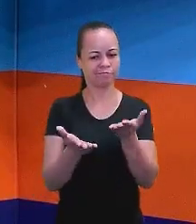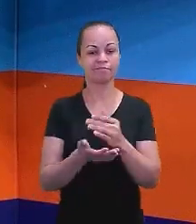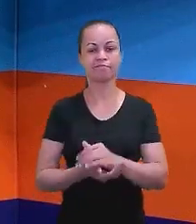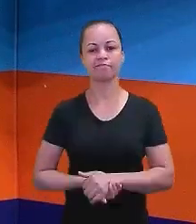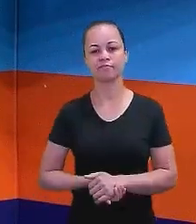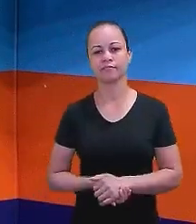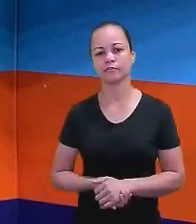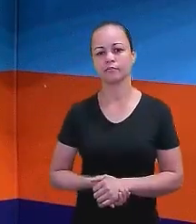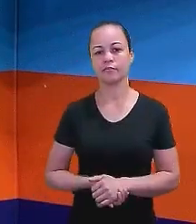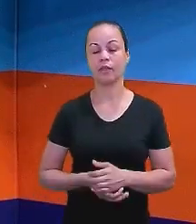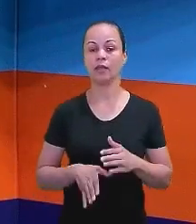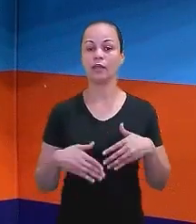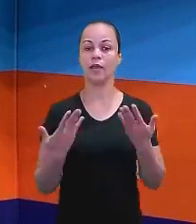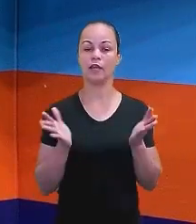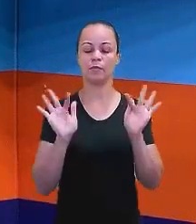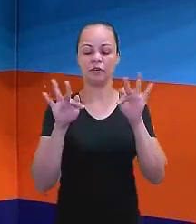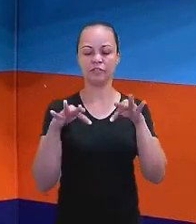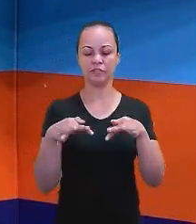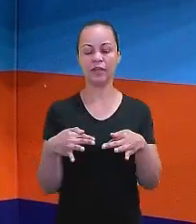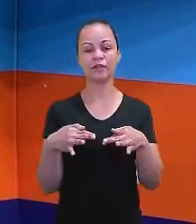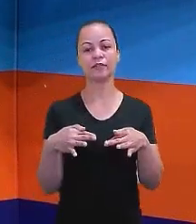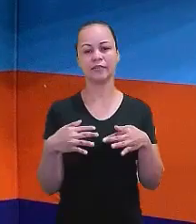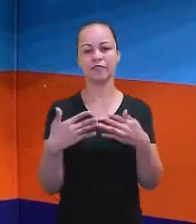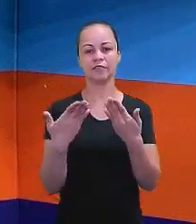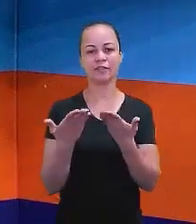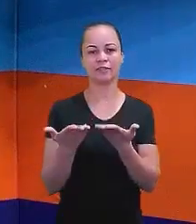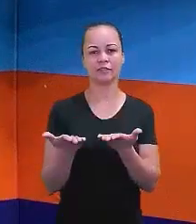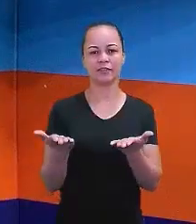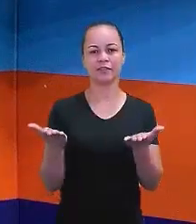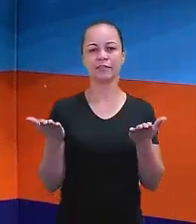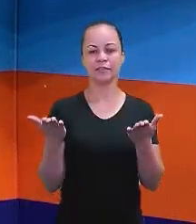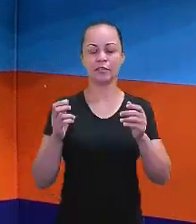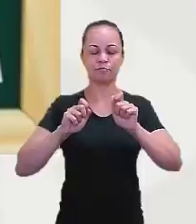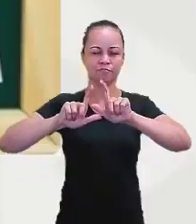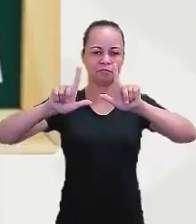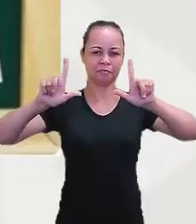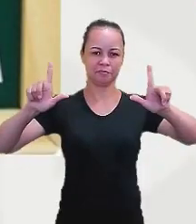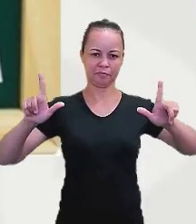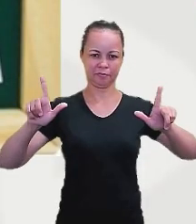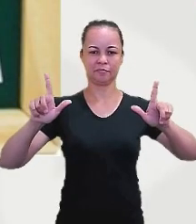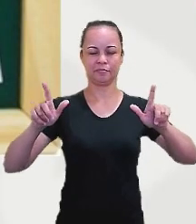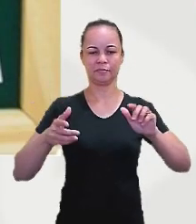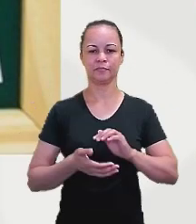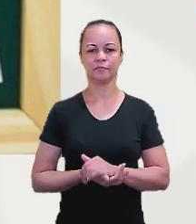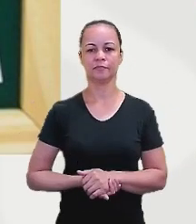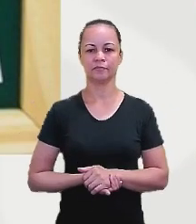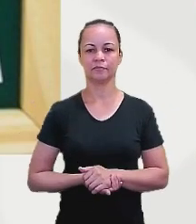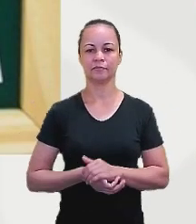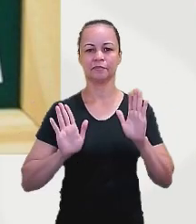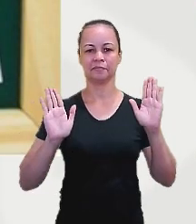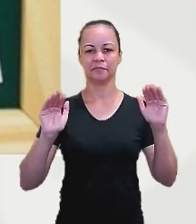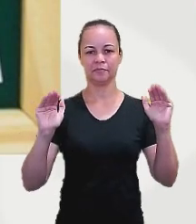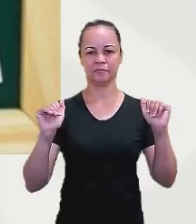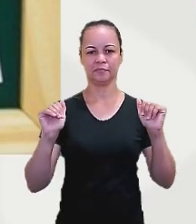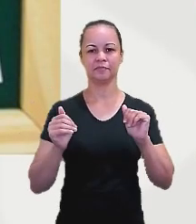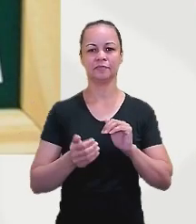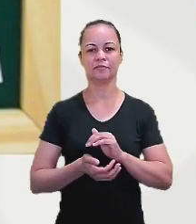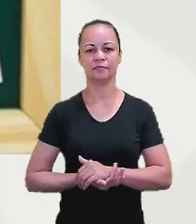aí, pra gente finalizar, fazer... Abre essa imagem aí, por favor, produção. Fui!